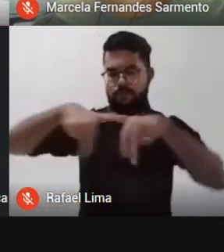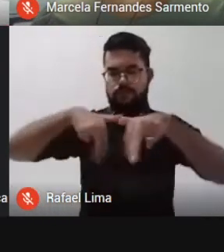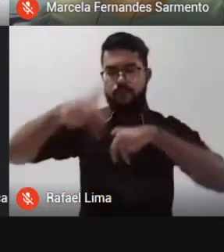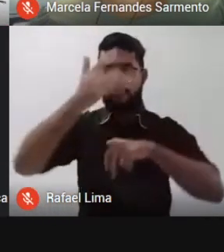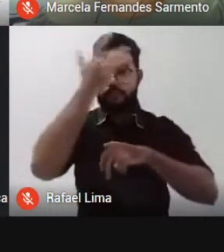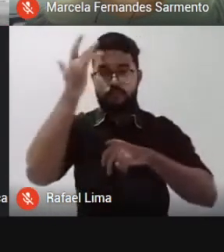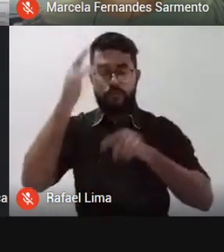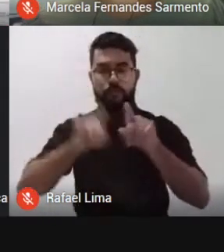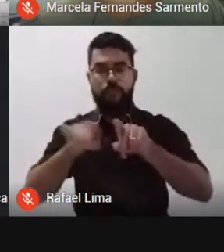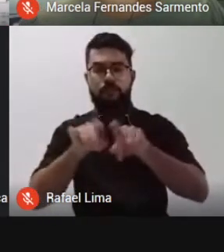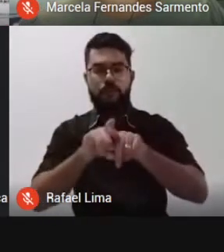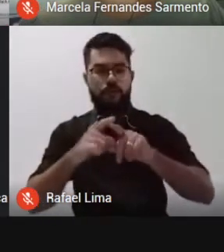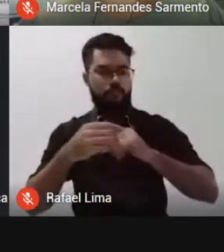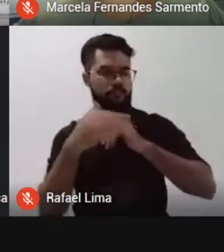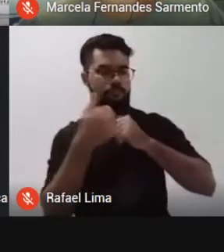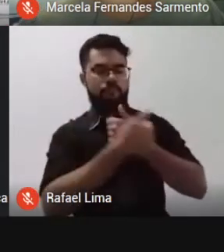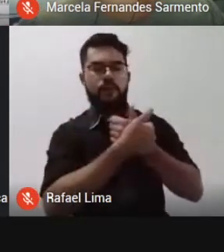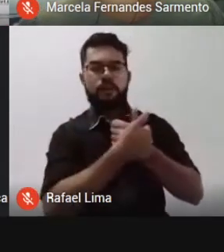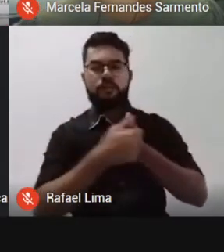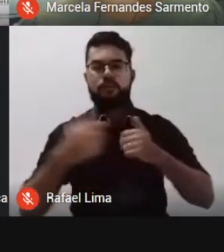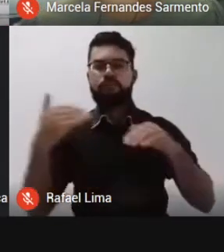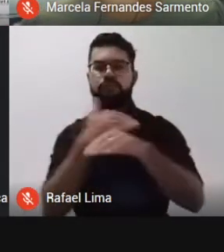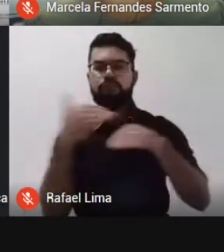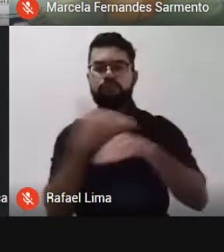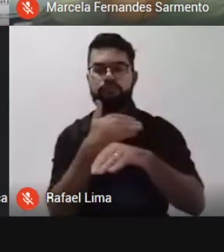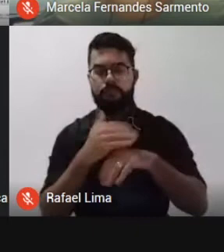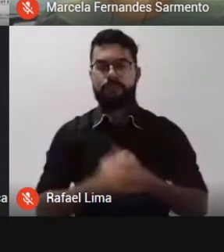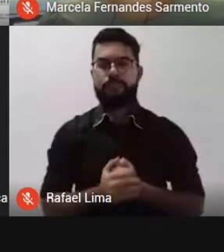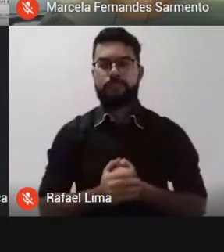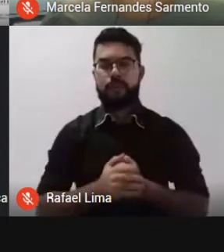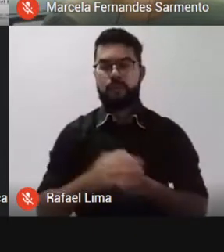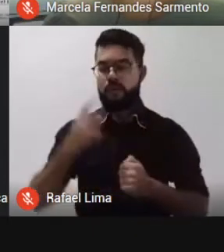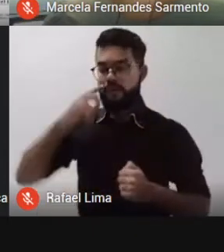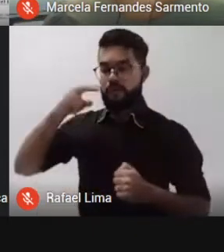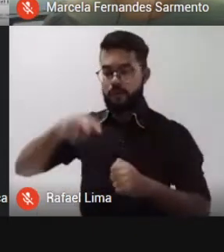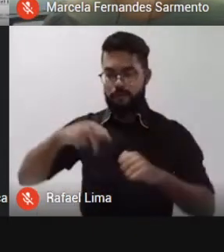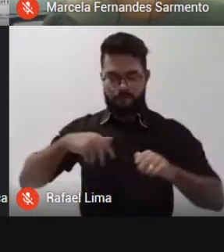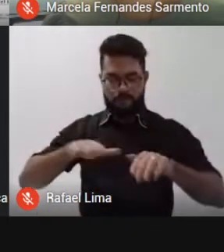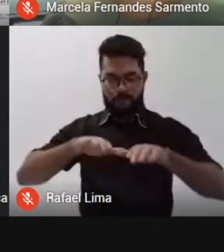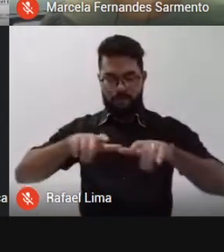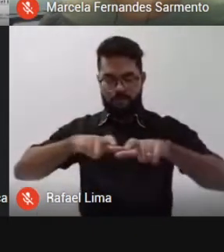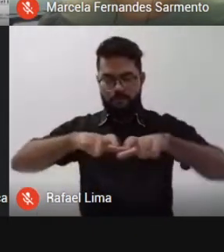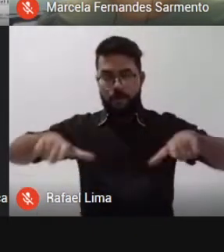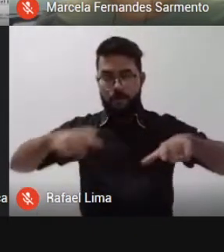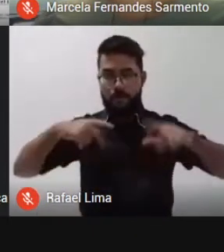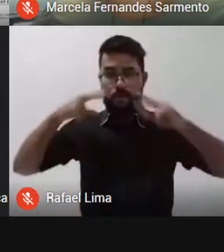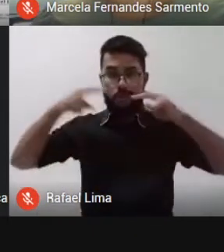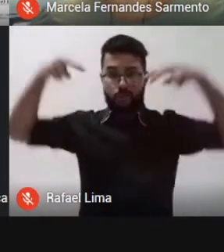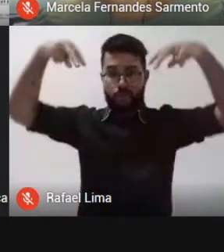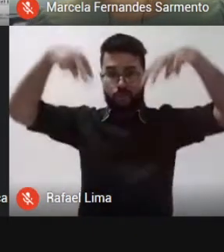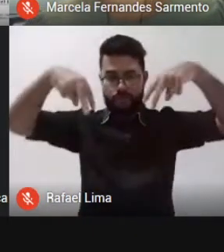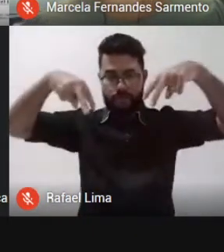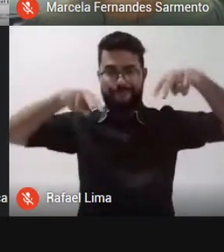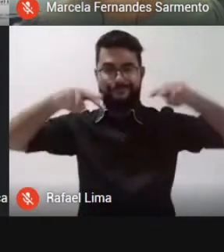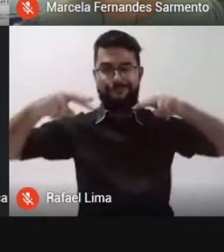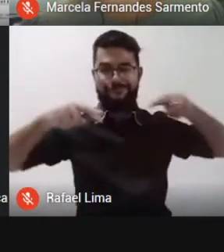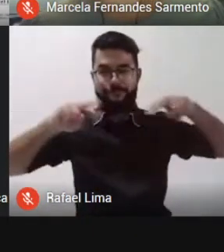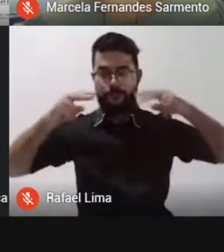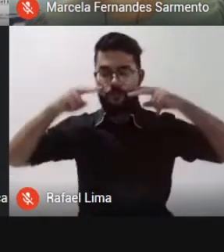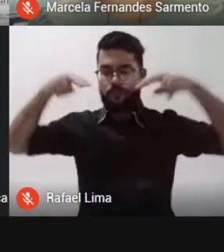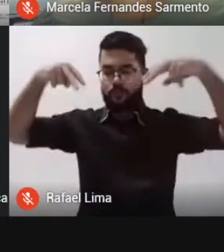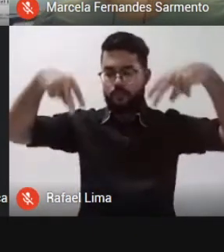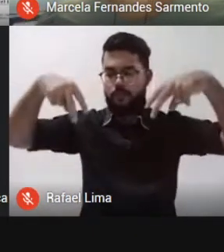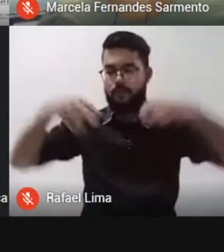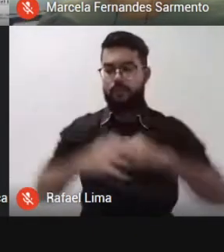prancha aqui, a gente tem a vista superior, né, e algumas perspectivas com algumas cotas, com as cotas,